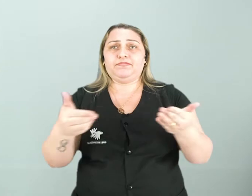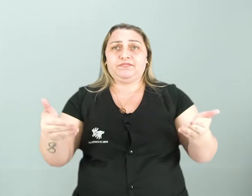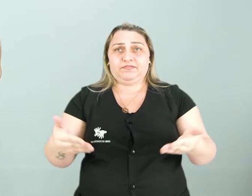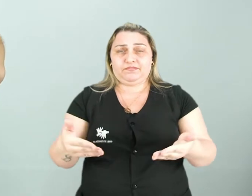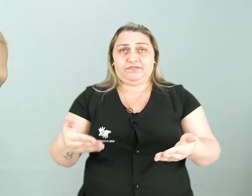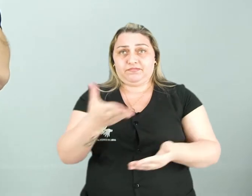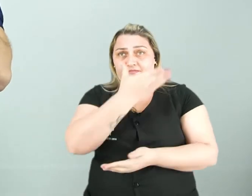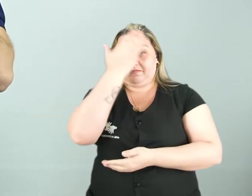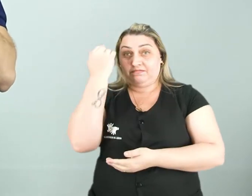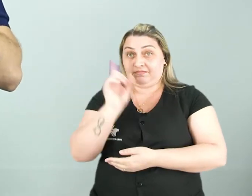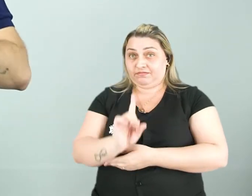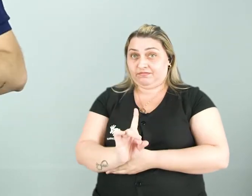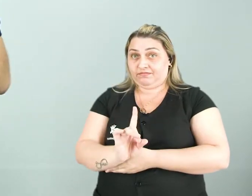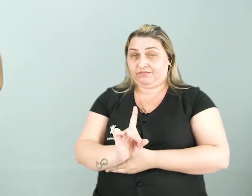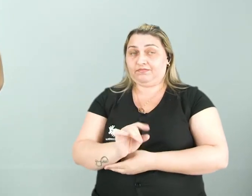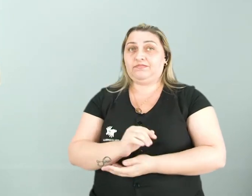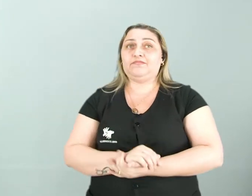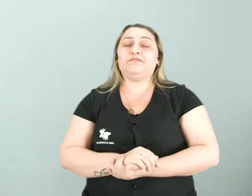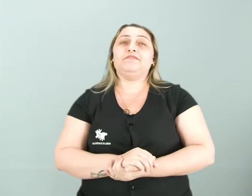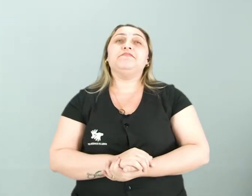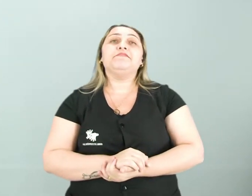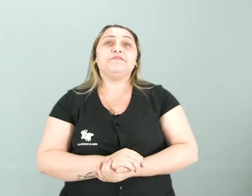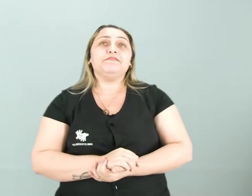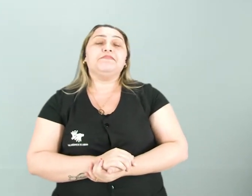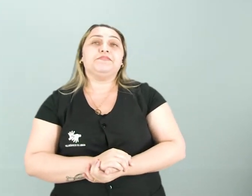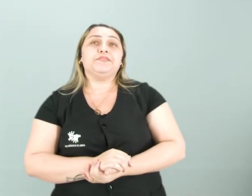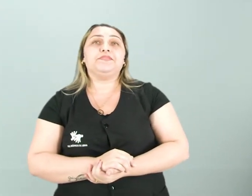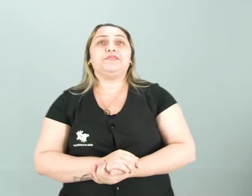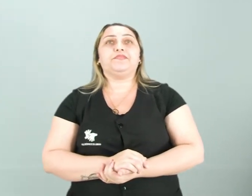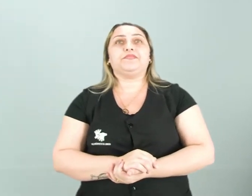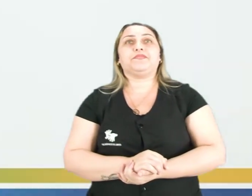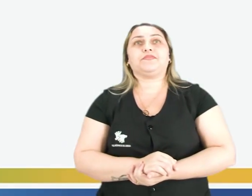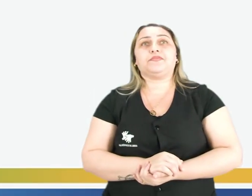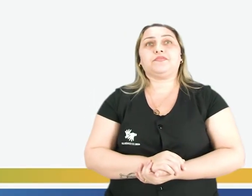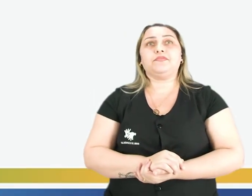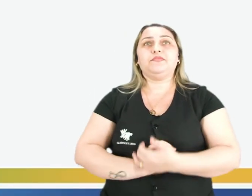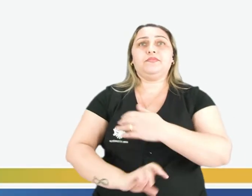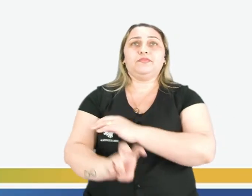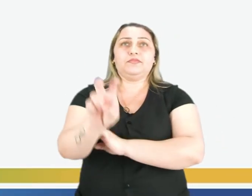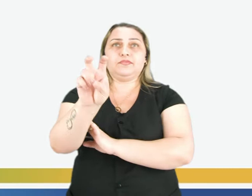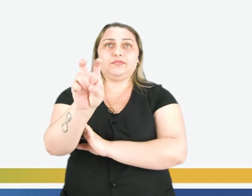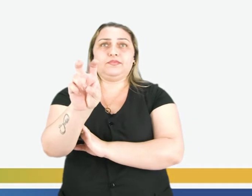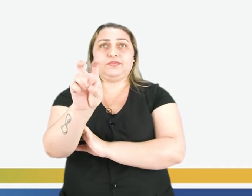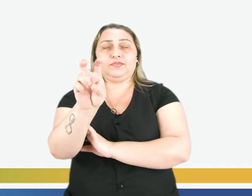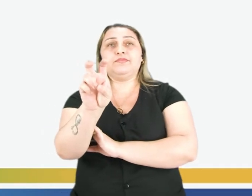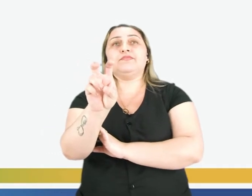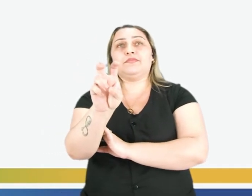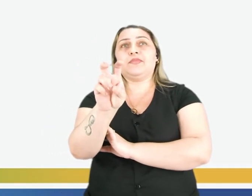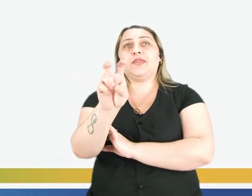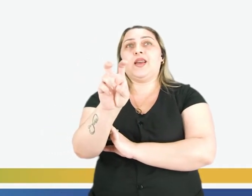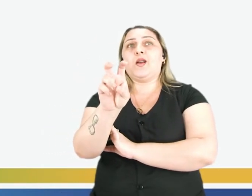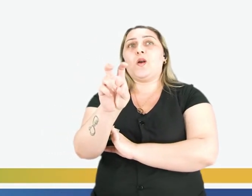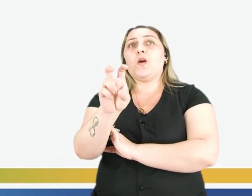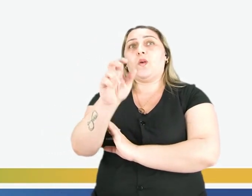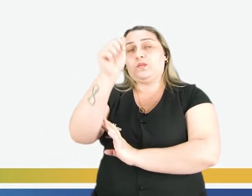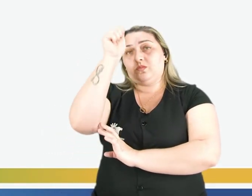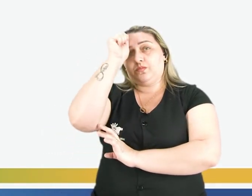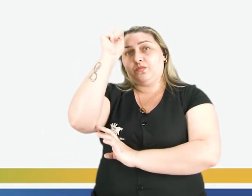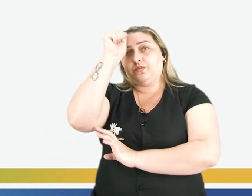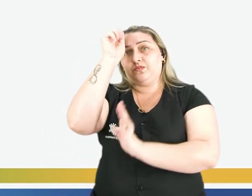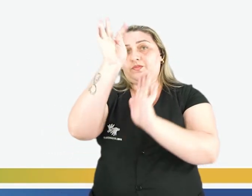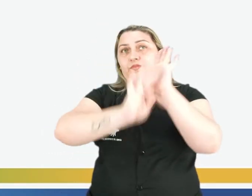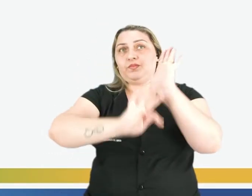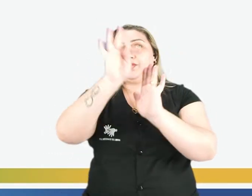Ninguém vai esquecer disso, né? Muito bem. E 5, a questão 5. O autor do